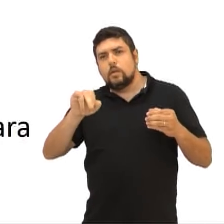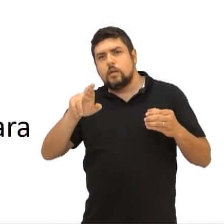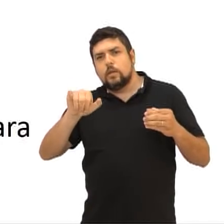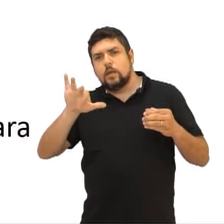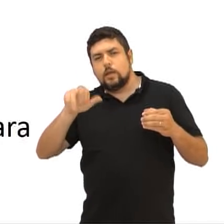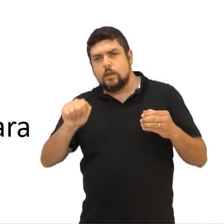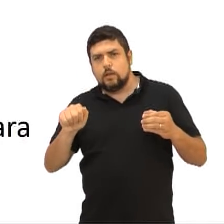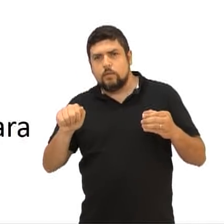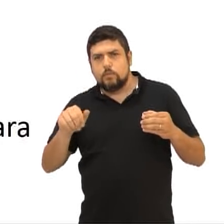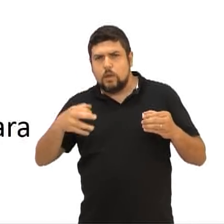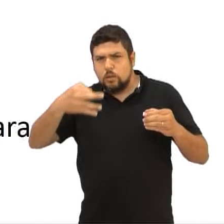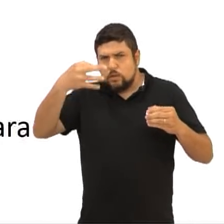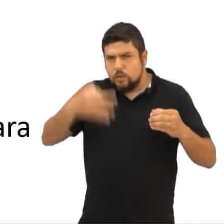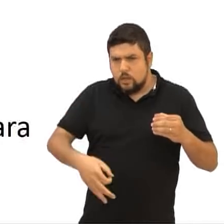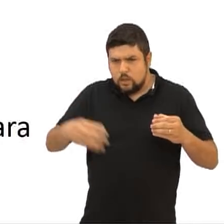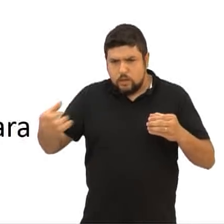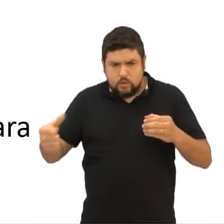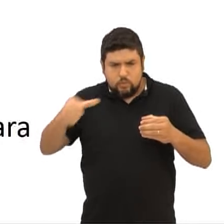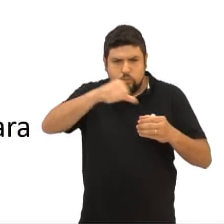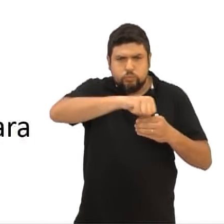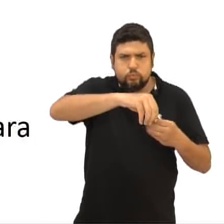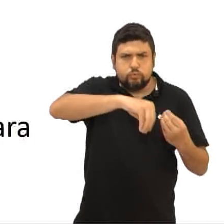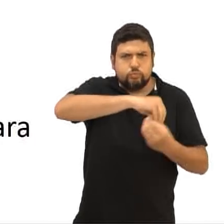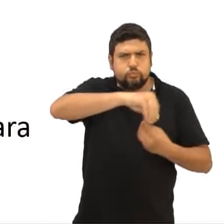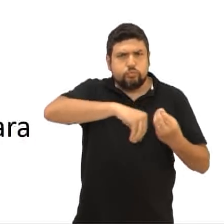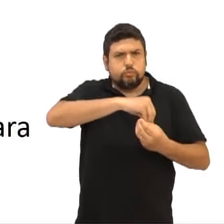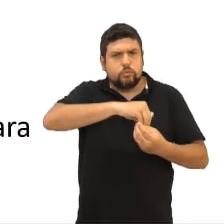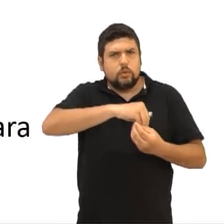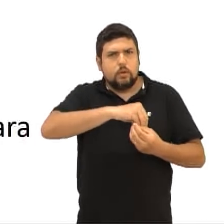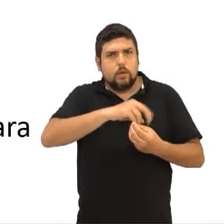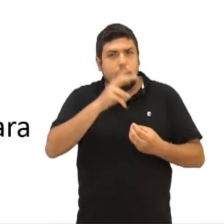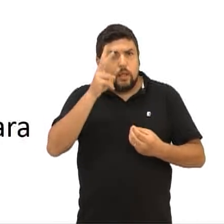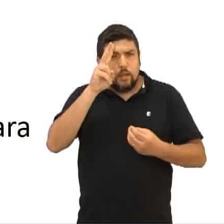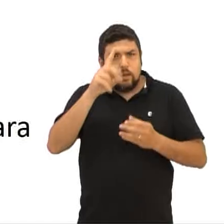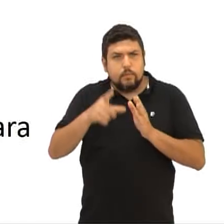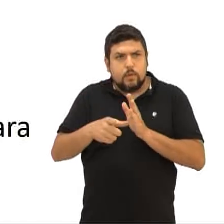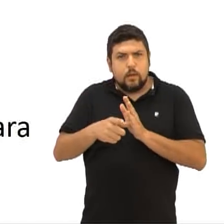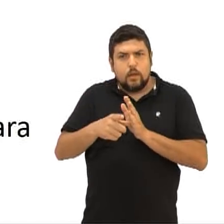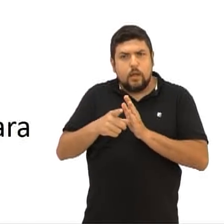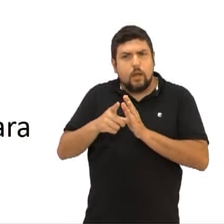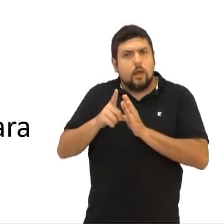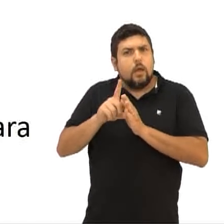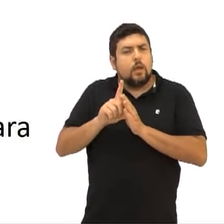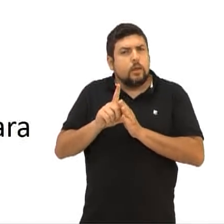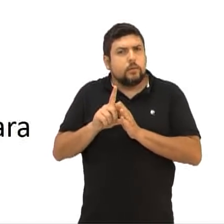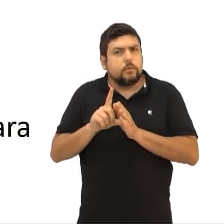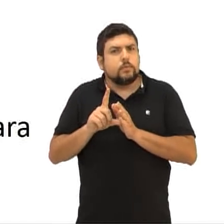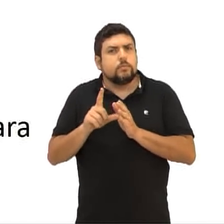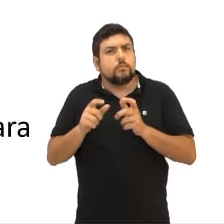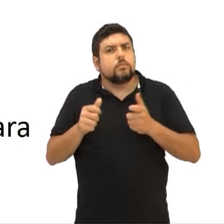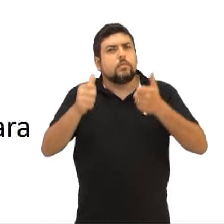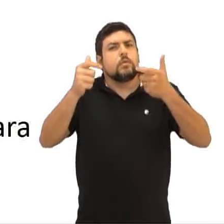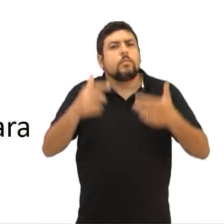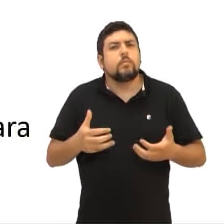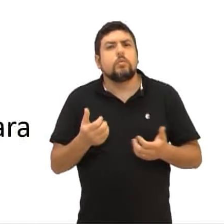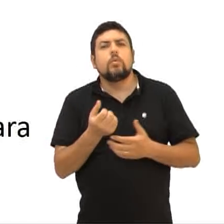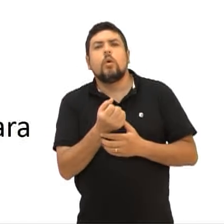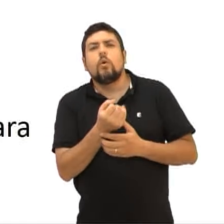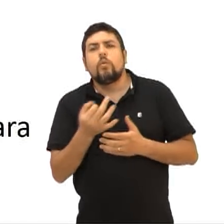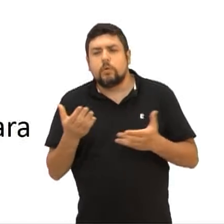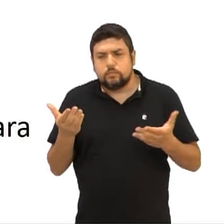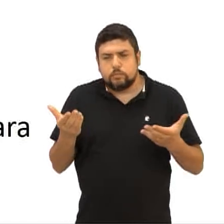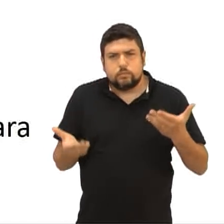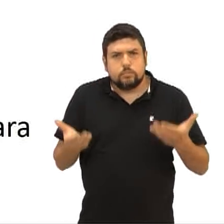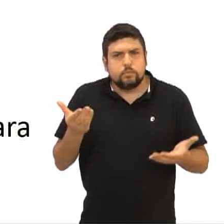e matar o mosquito da dengue? Lembra que agora há pouco a gente falou ali qual que é a proporção correta